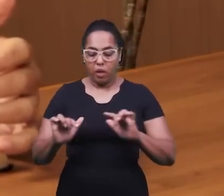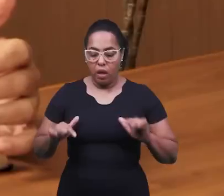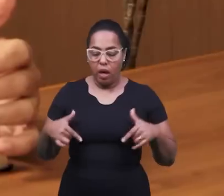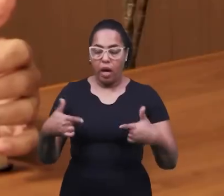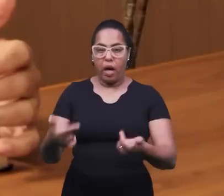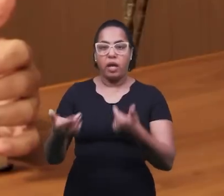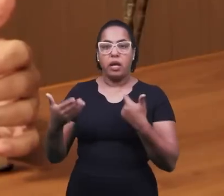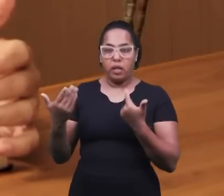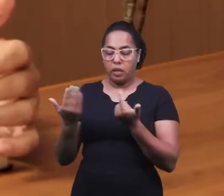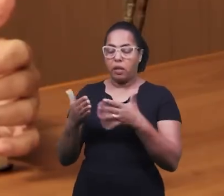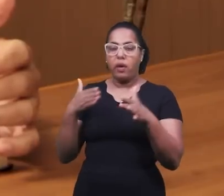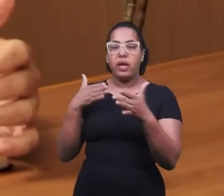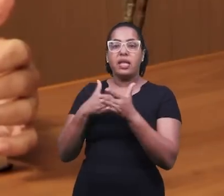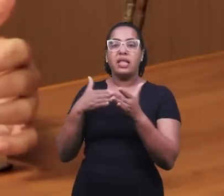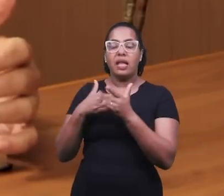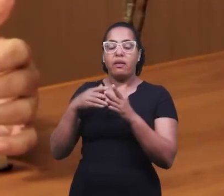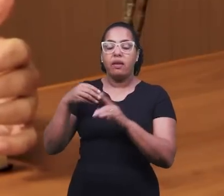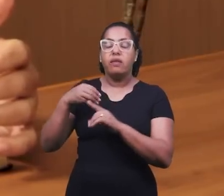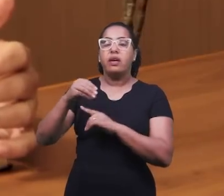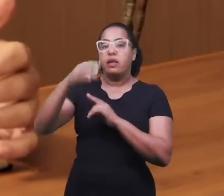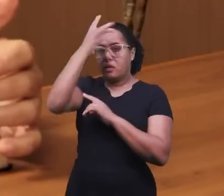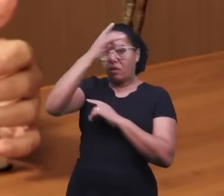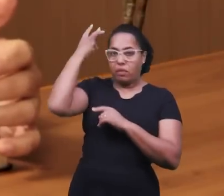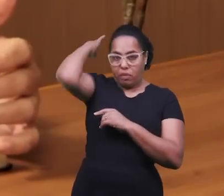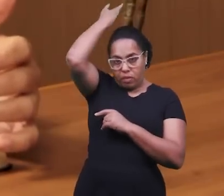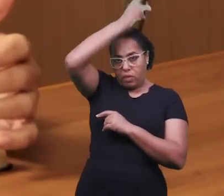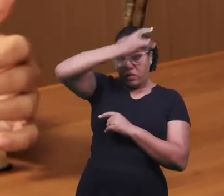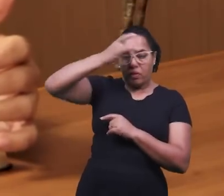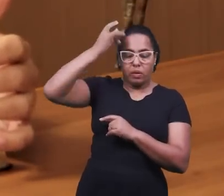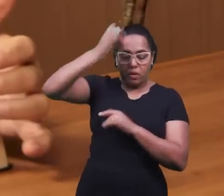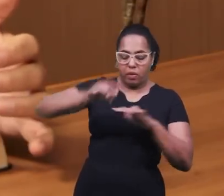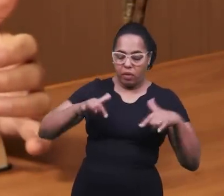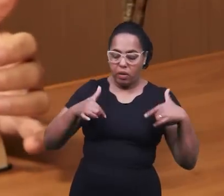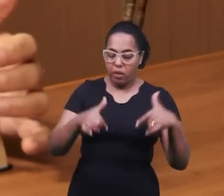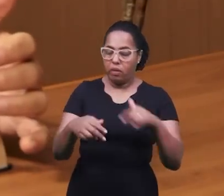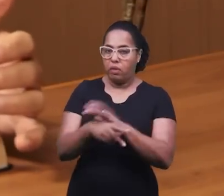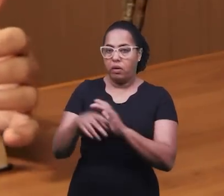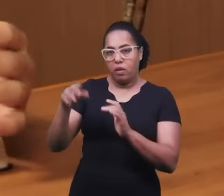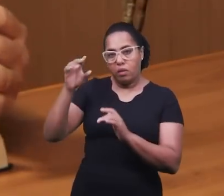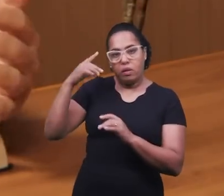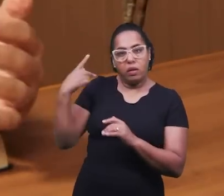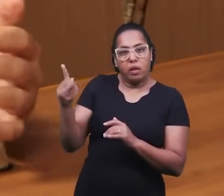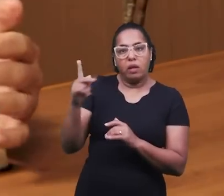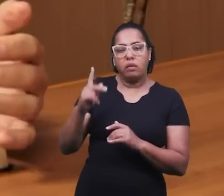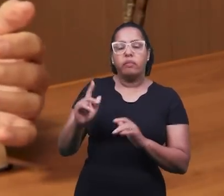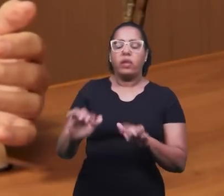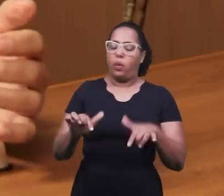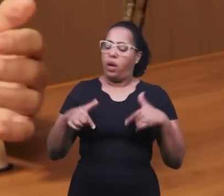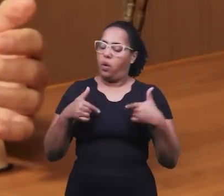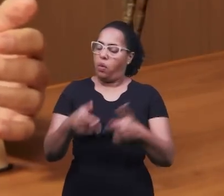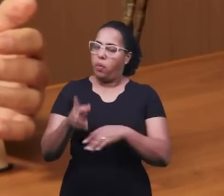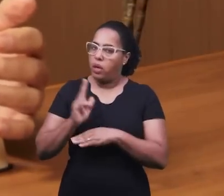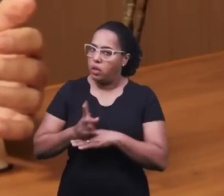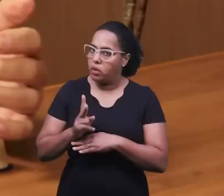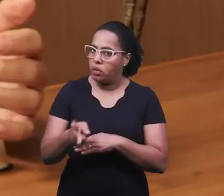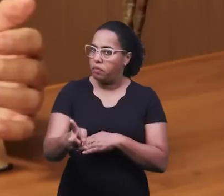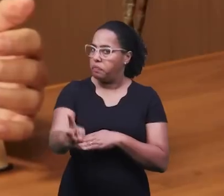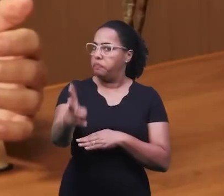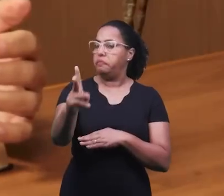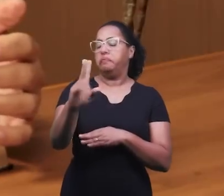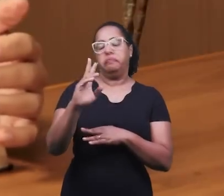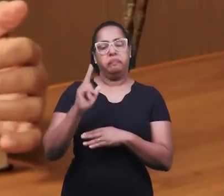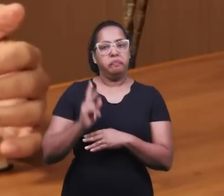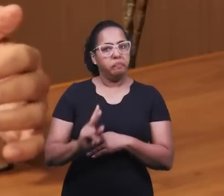ação, a intermediação ou intercessão, né, do Espírito Santo, uma ação do Espírito Santo. Então isso é um ato contínuo na